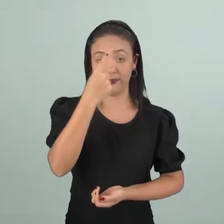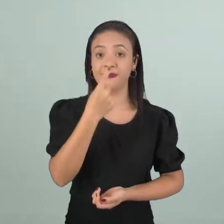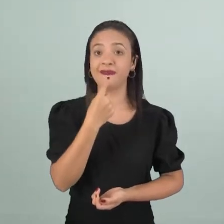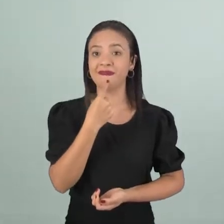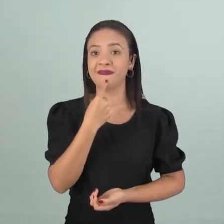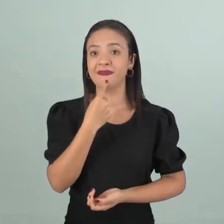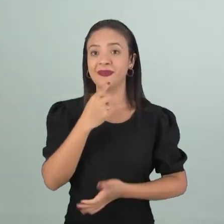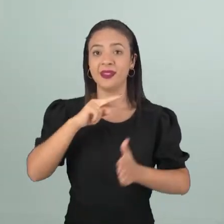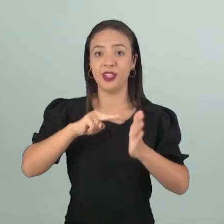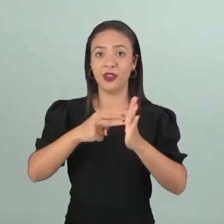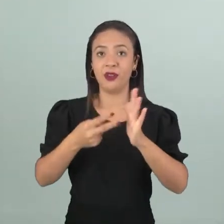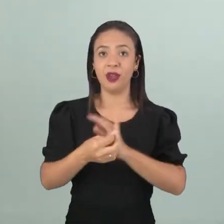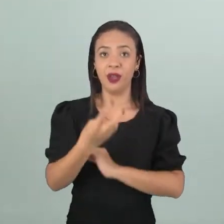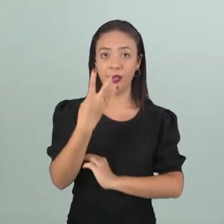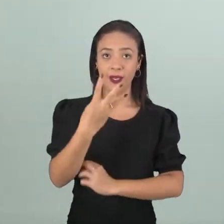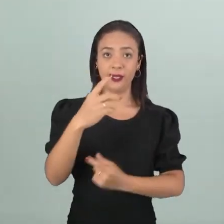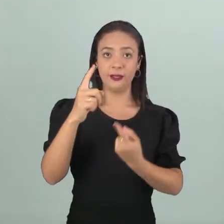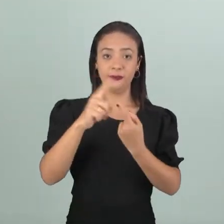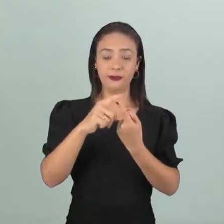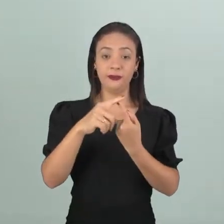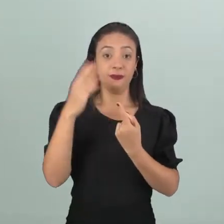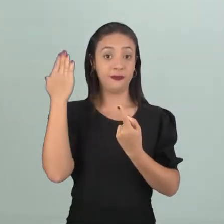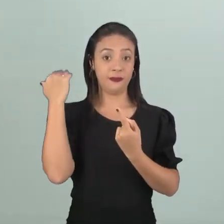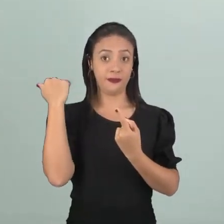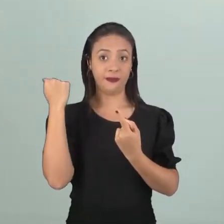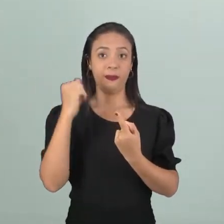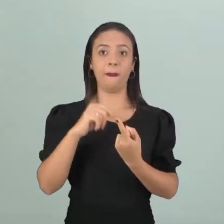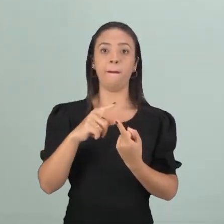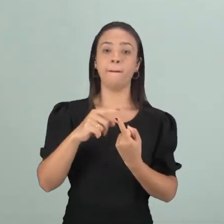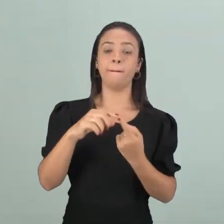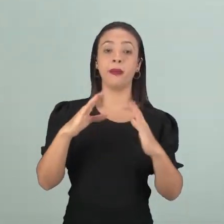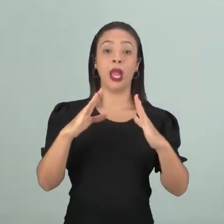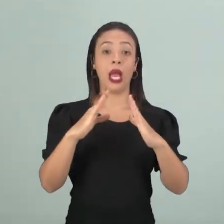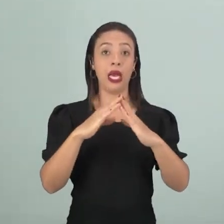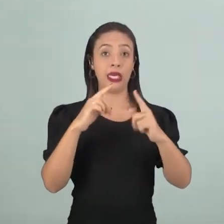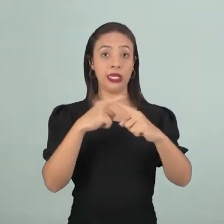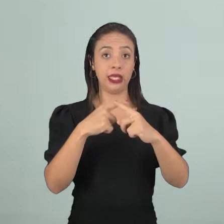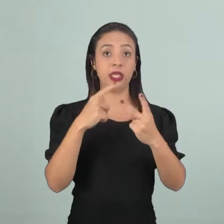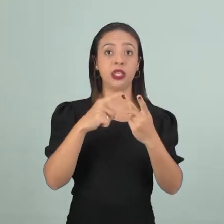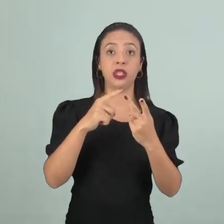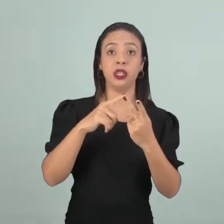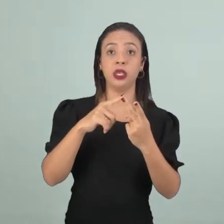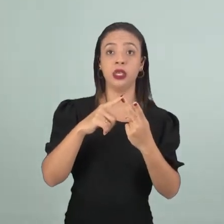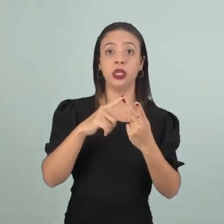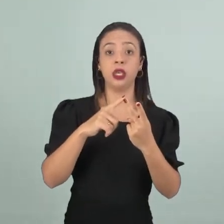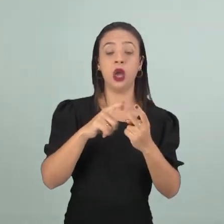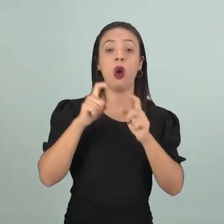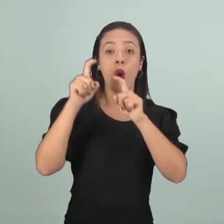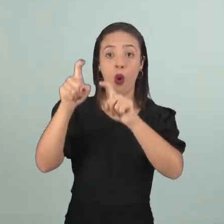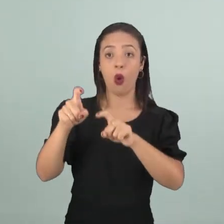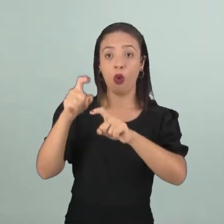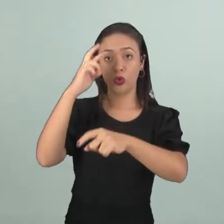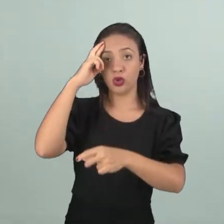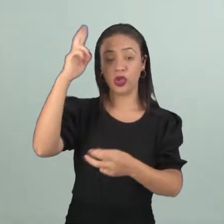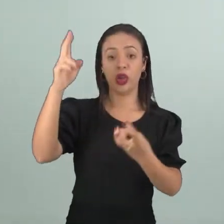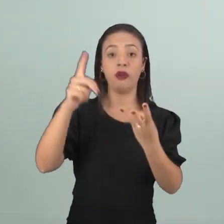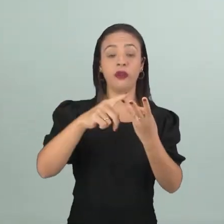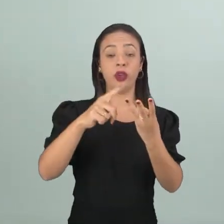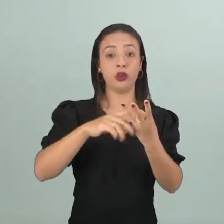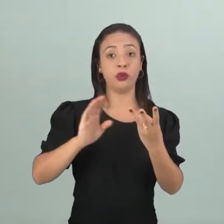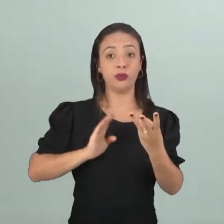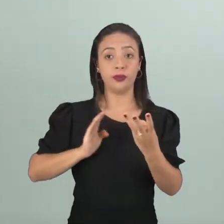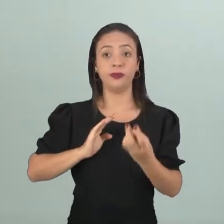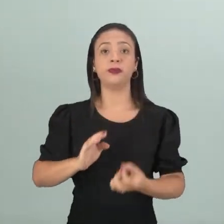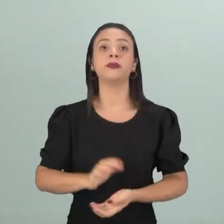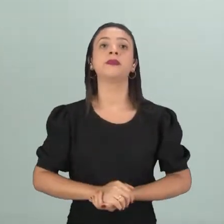representando esses três estados no Antigo Regime, que é o clero, a nobreza e a burguesia, certo? Então, basicamente, a